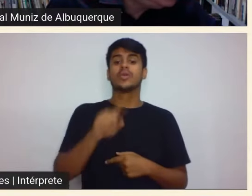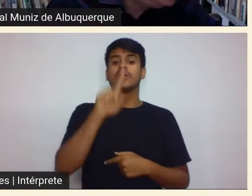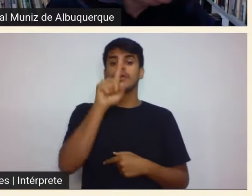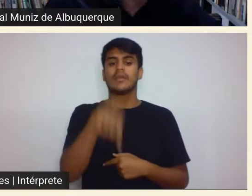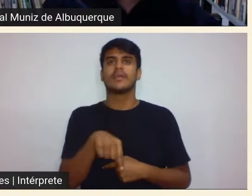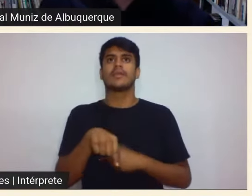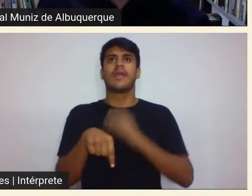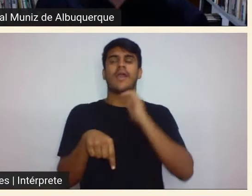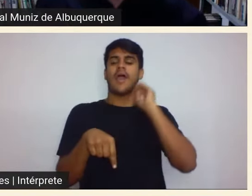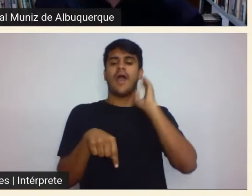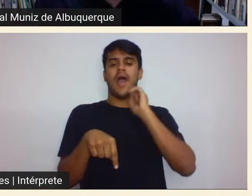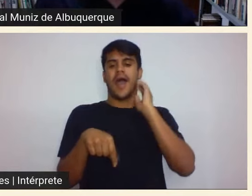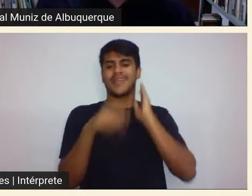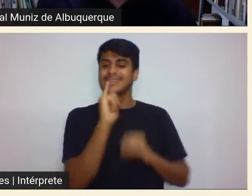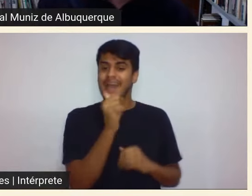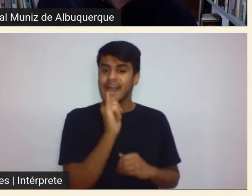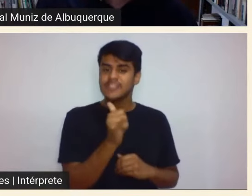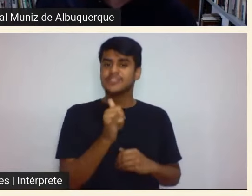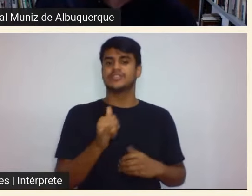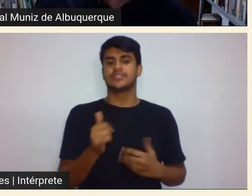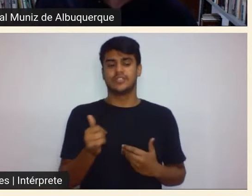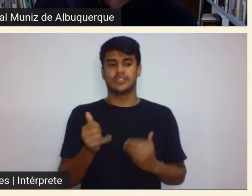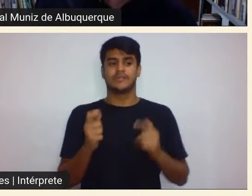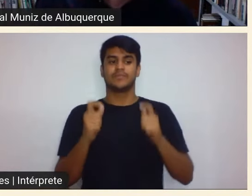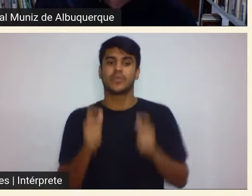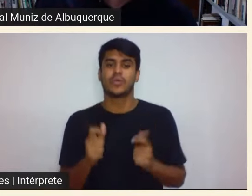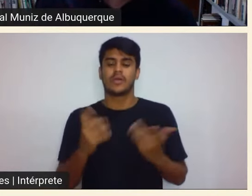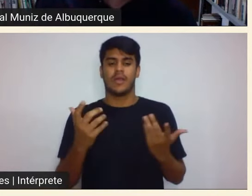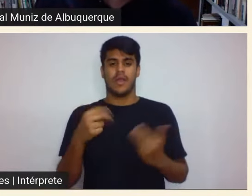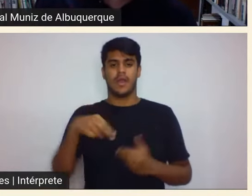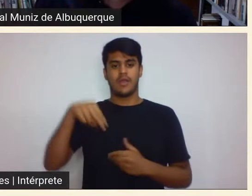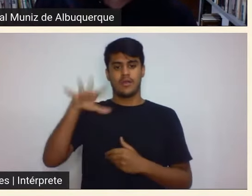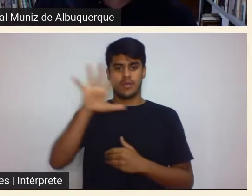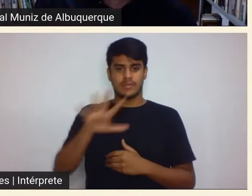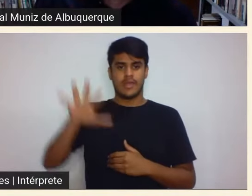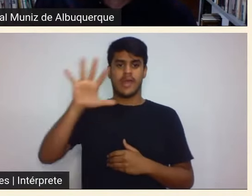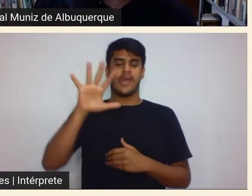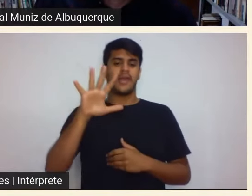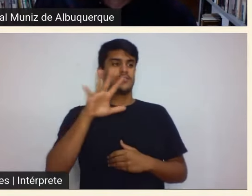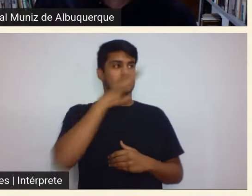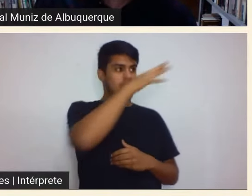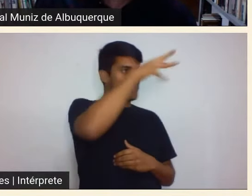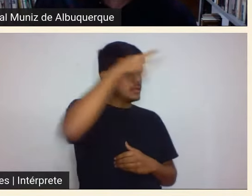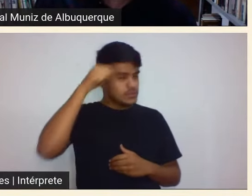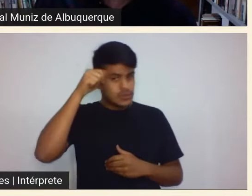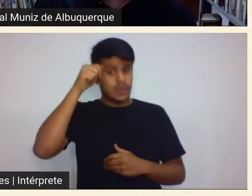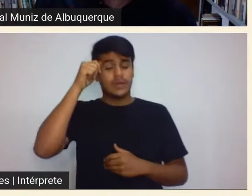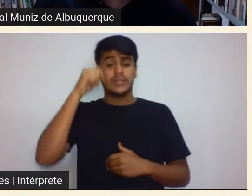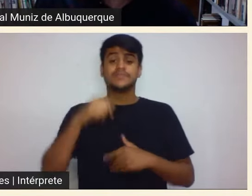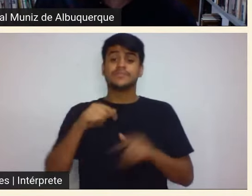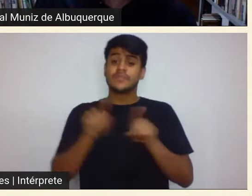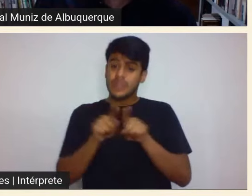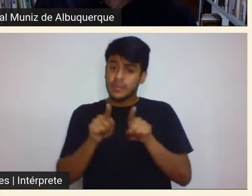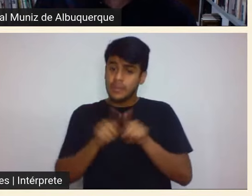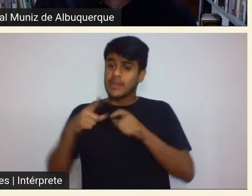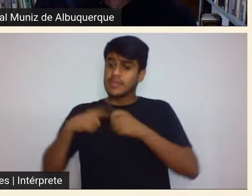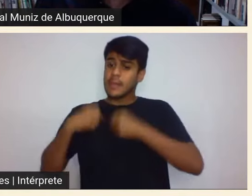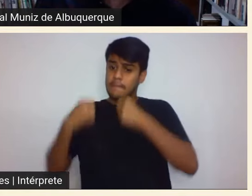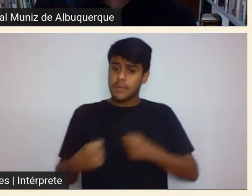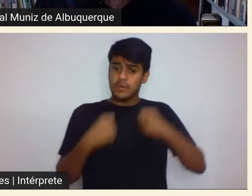essa narrativa sobre os lugares, sobre o Nordeste, sobre a Amazônia, como os jogos de poder, eles